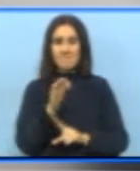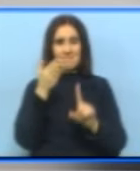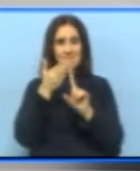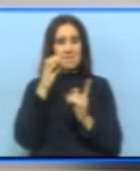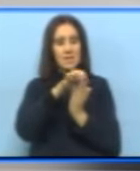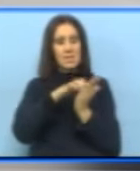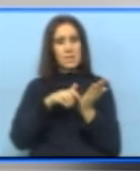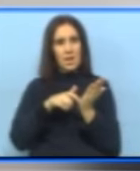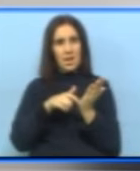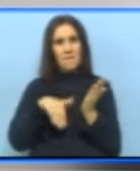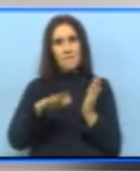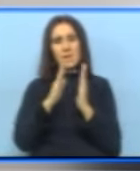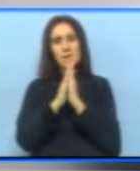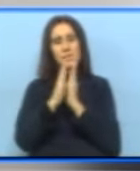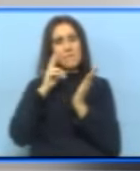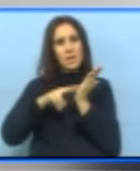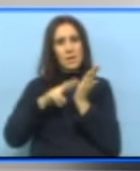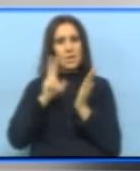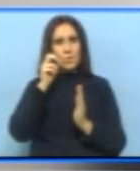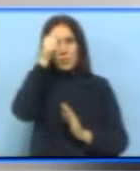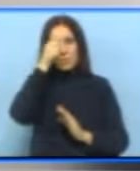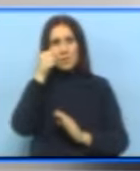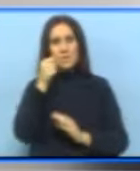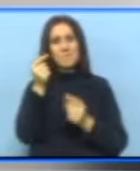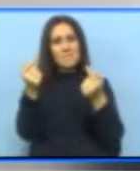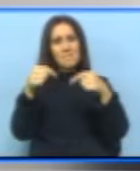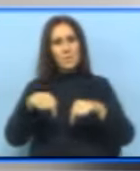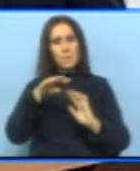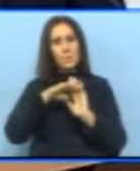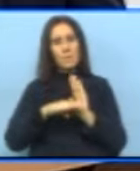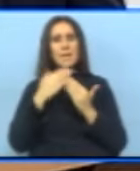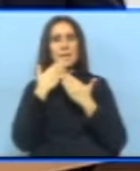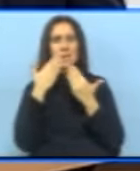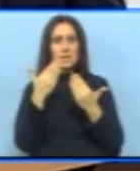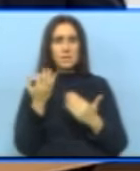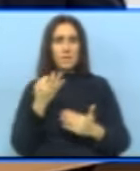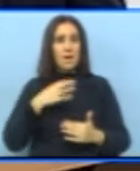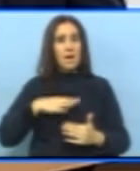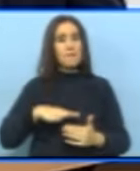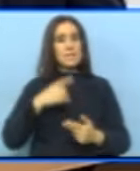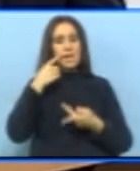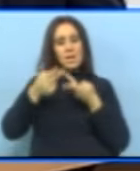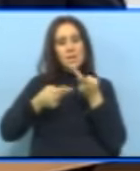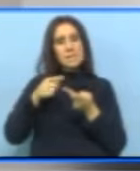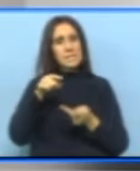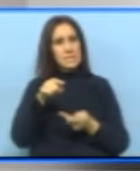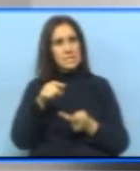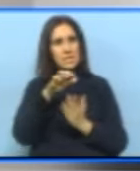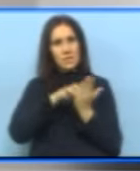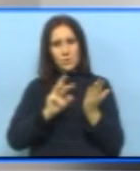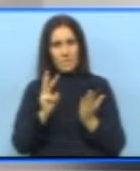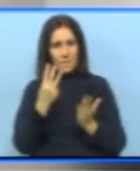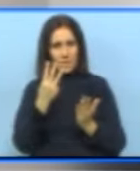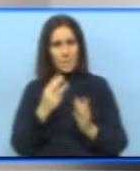dos textos que se escutam nas Eucaristias este domingo. Agradeço-vos terem estado aqui neste programa onde quisemos analisar esses 3